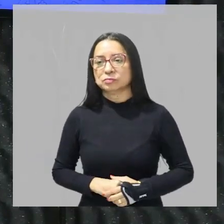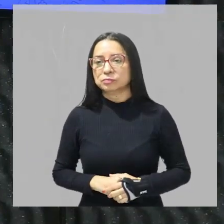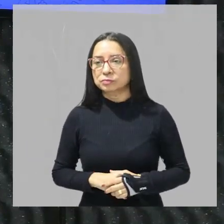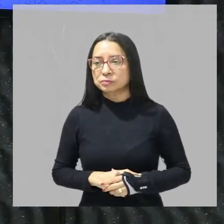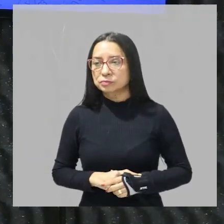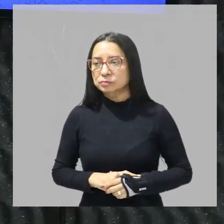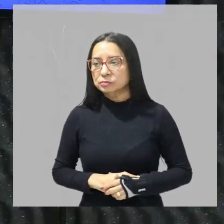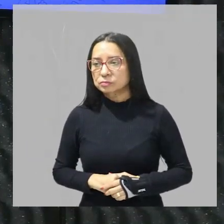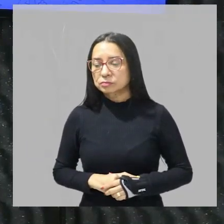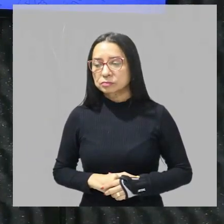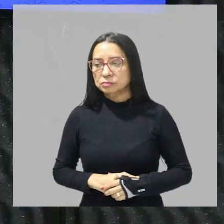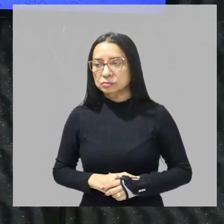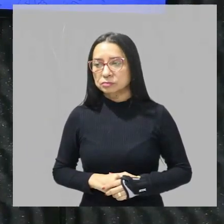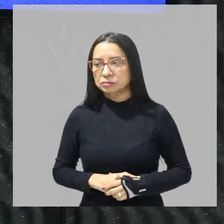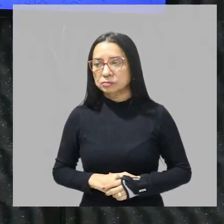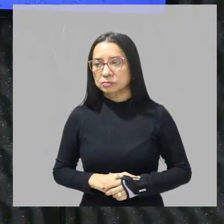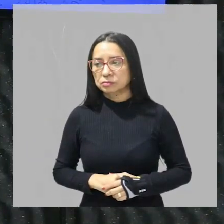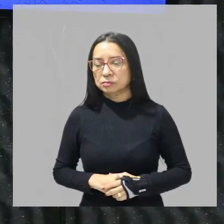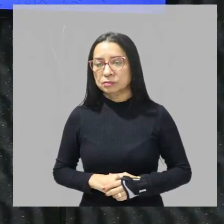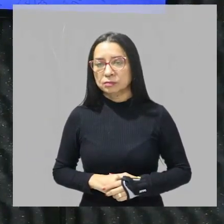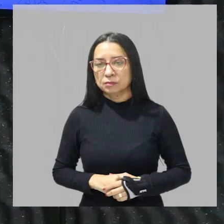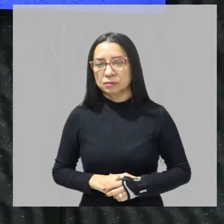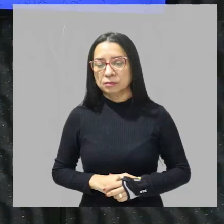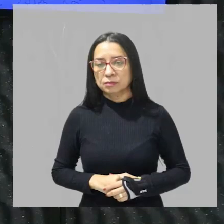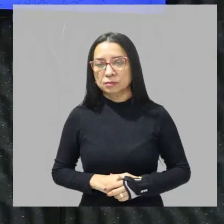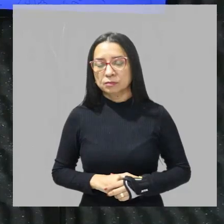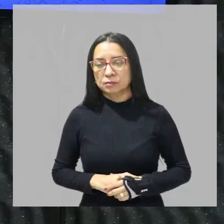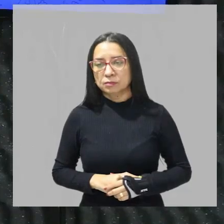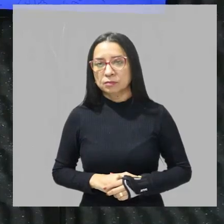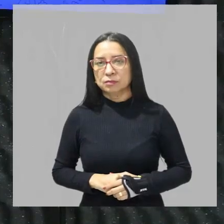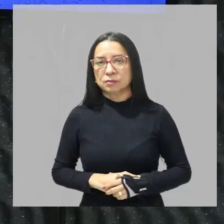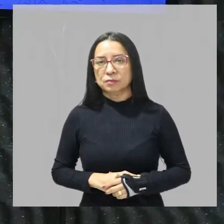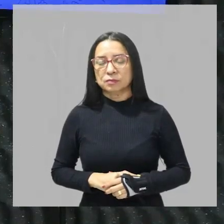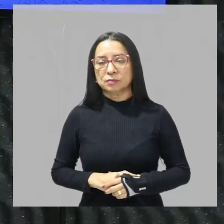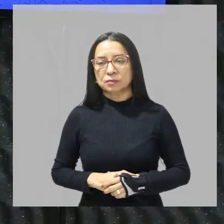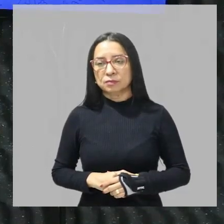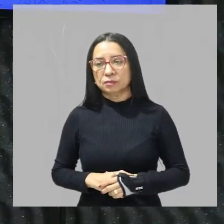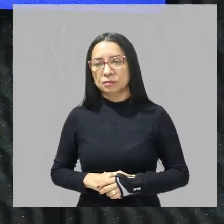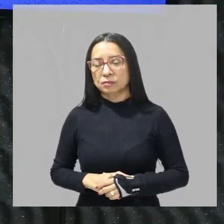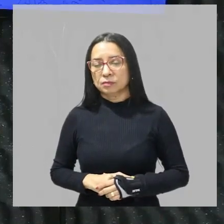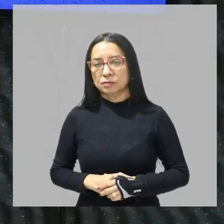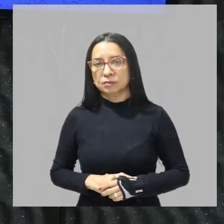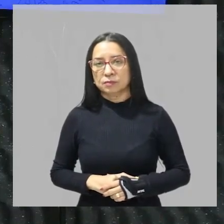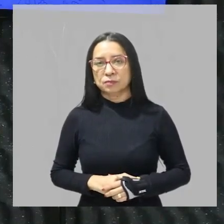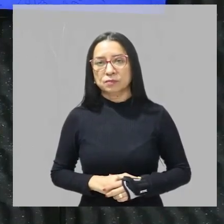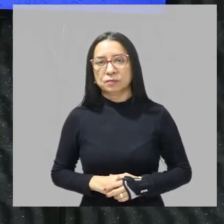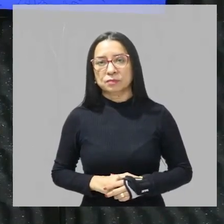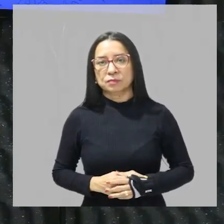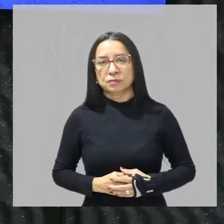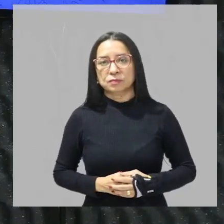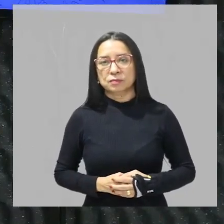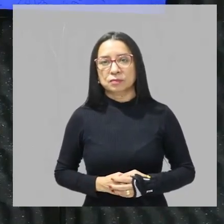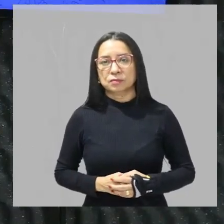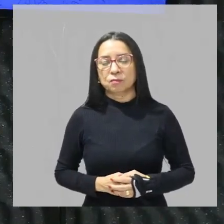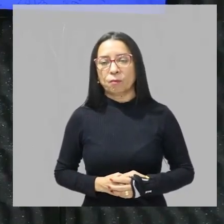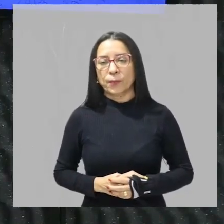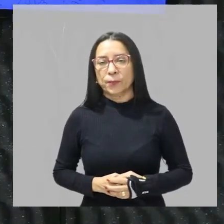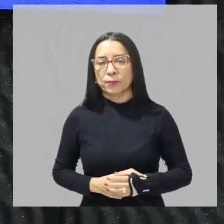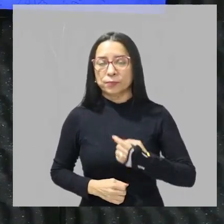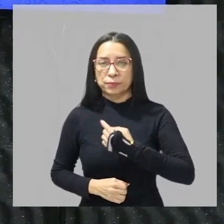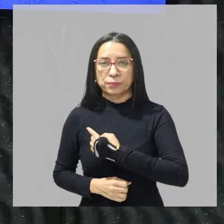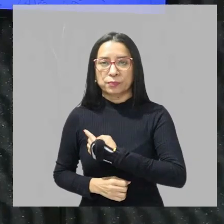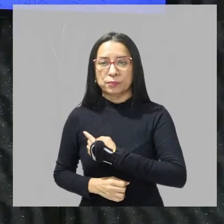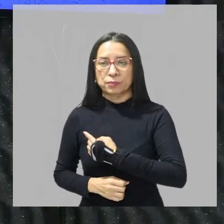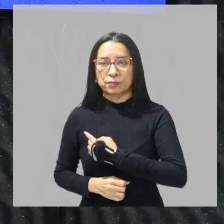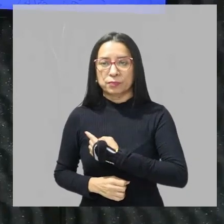pela ciclagem dos nutrientes. Justifica sua função para o ecossistema.